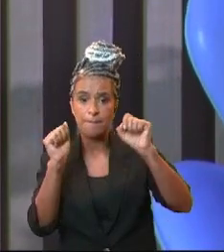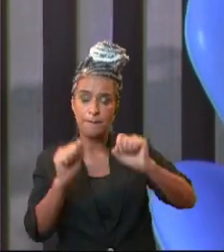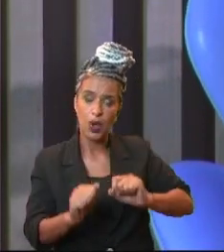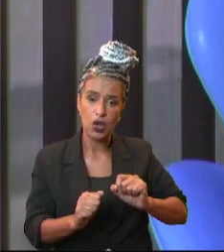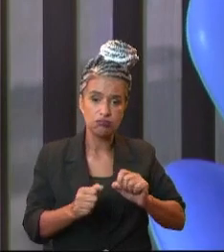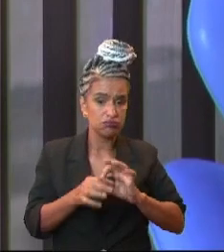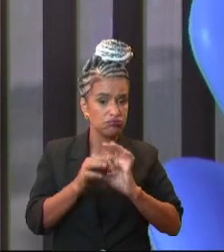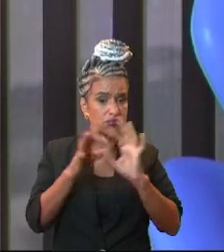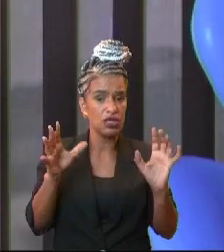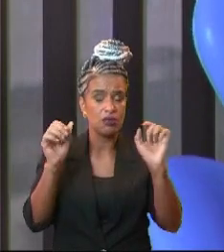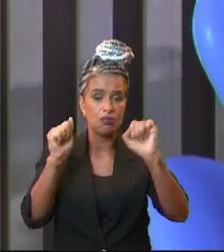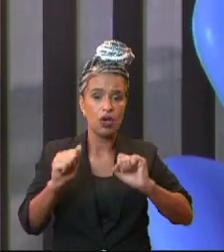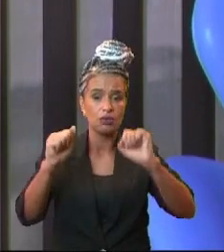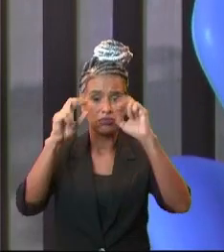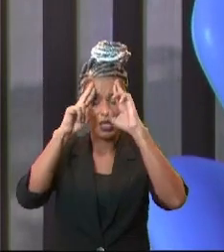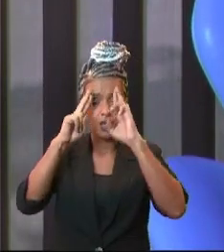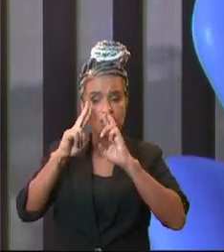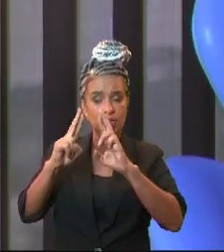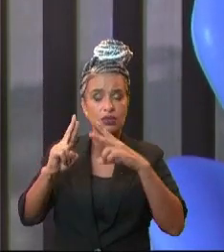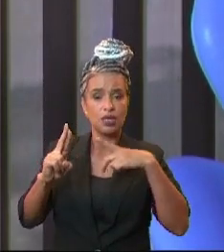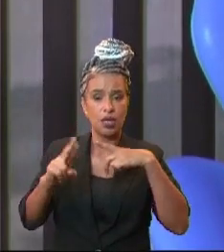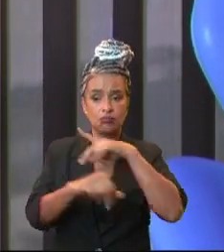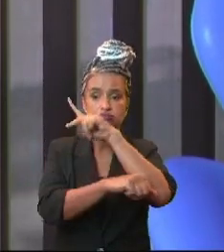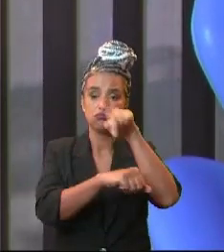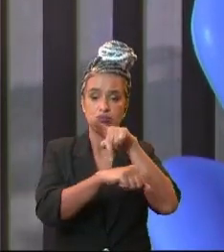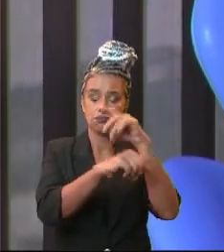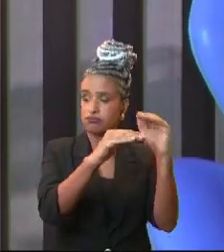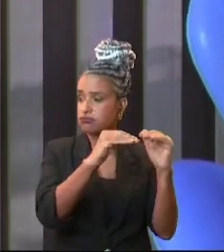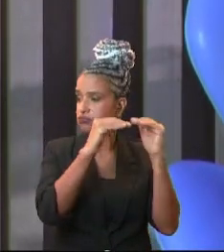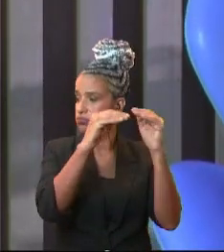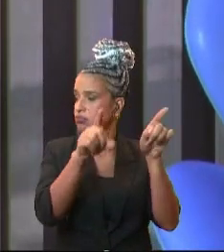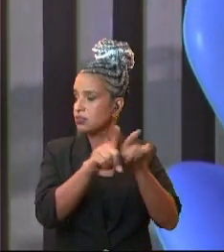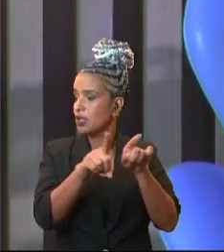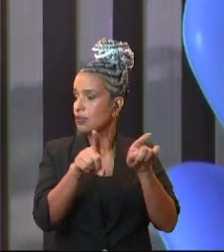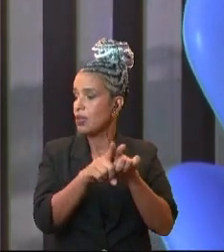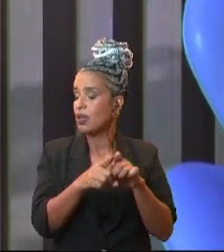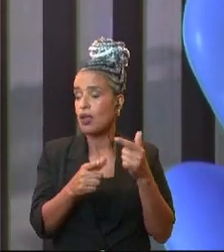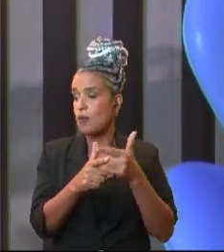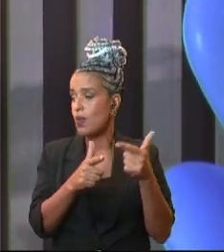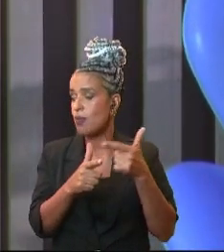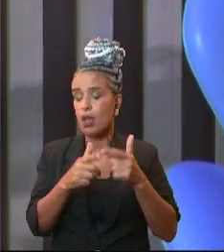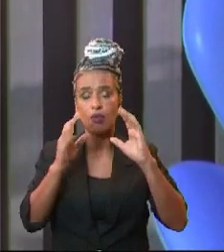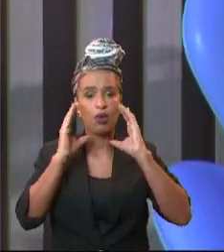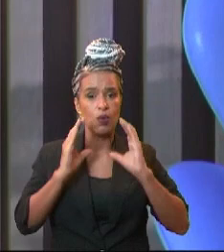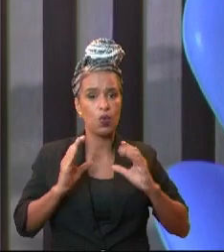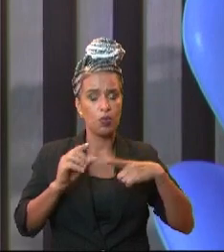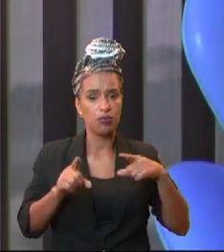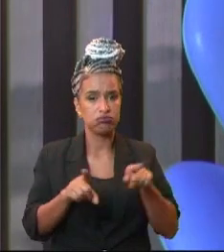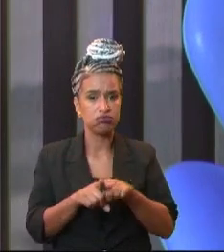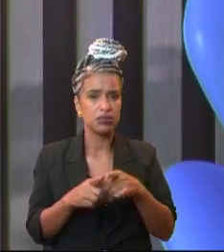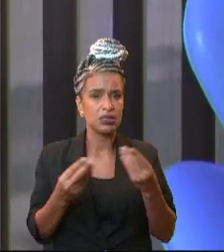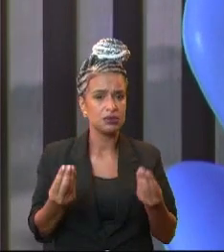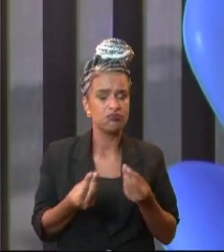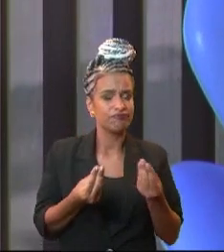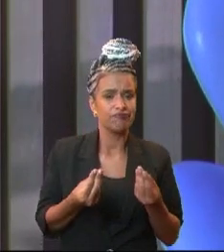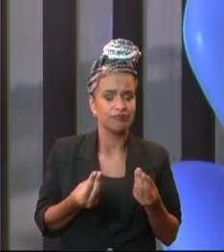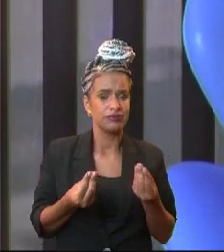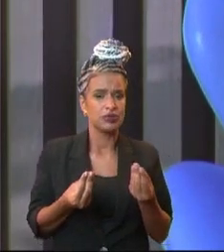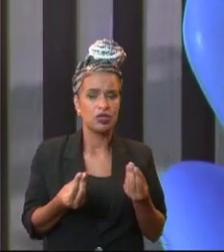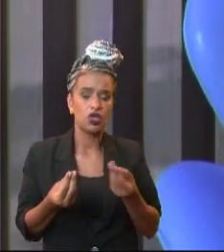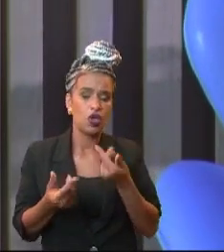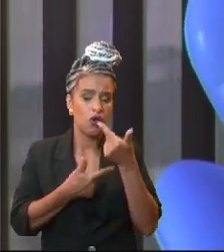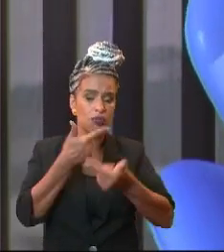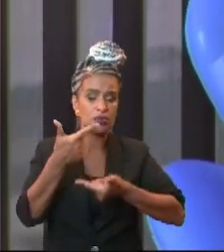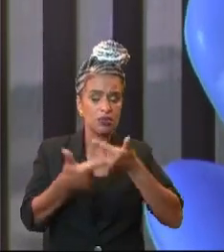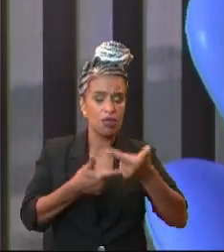livre comércio seja respeitado, a soberania dos estados também. Nós temos comportamentos problemáticos e portanto, como